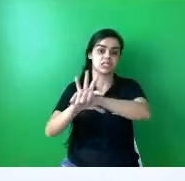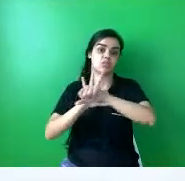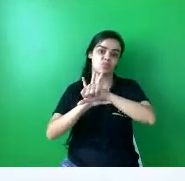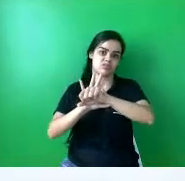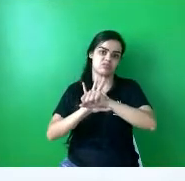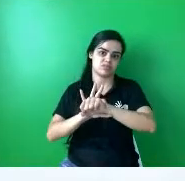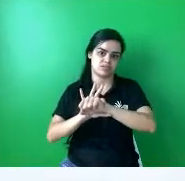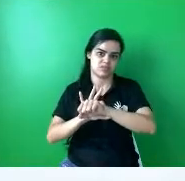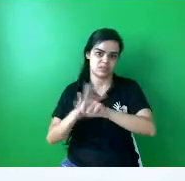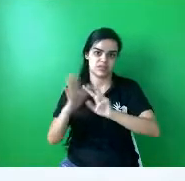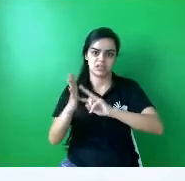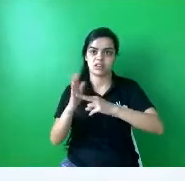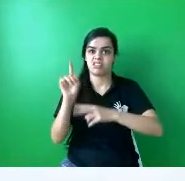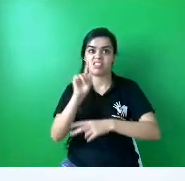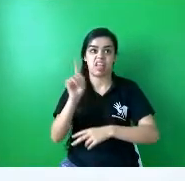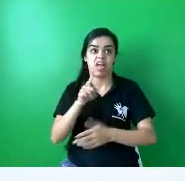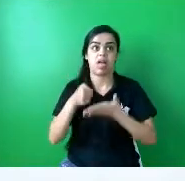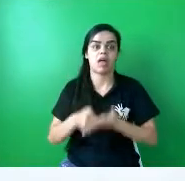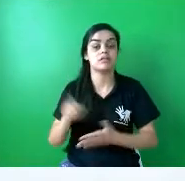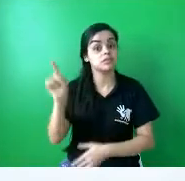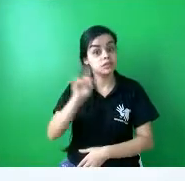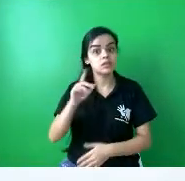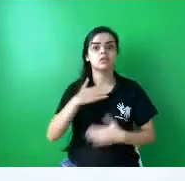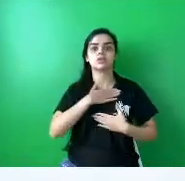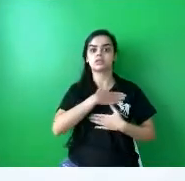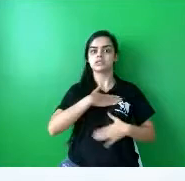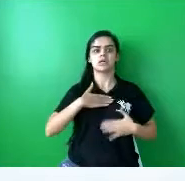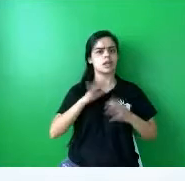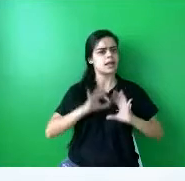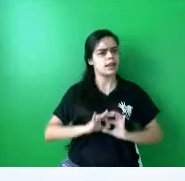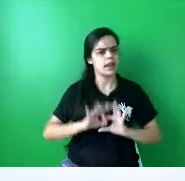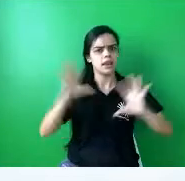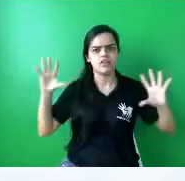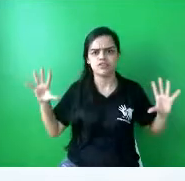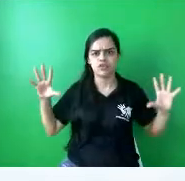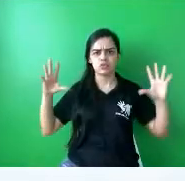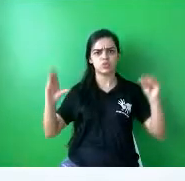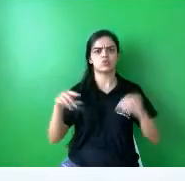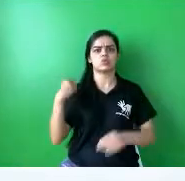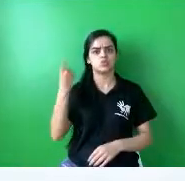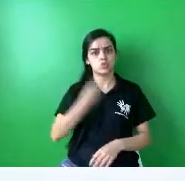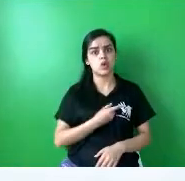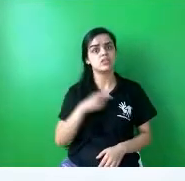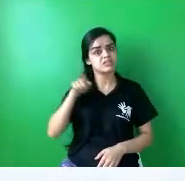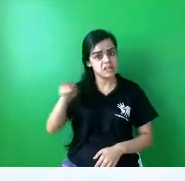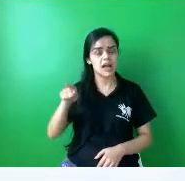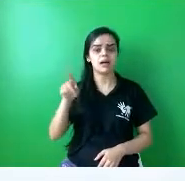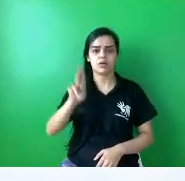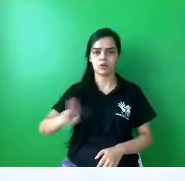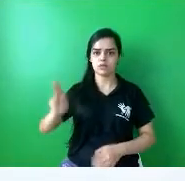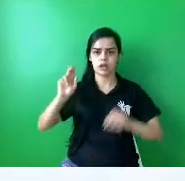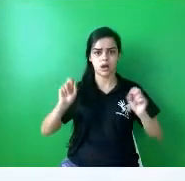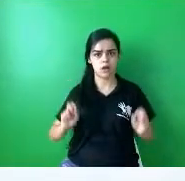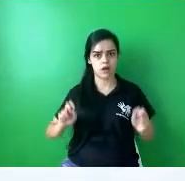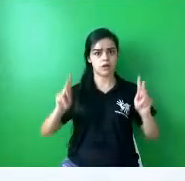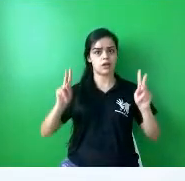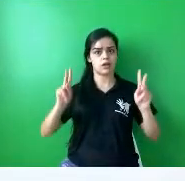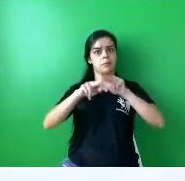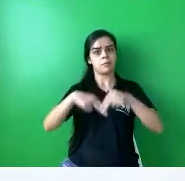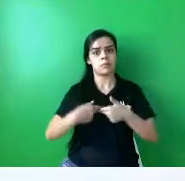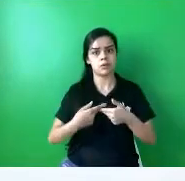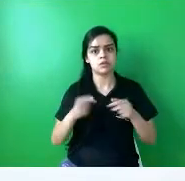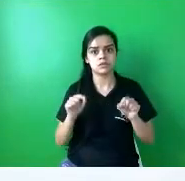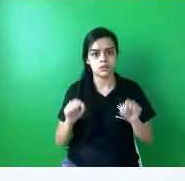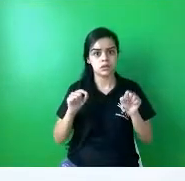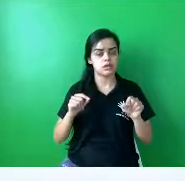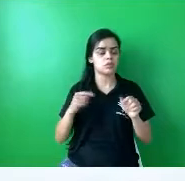porque o sindicato é muito radical, não. Nós gostaríamos que os trabalhadores estivessem utilizando tudo de todas as formas. Nós temos aquilo para ser usado, né? Sim. É por isso que nós,